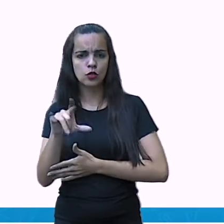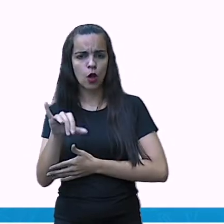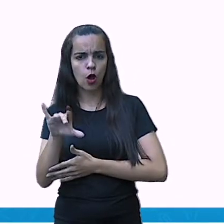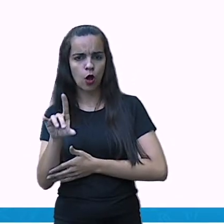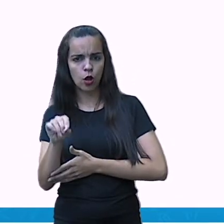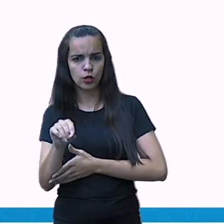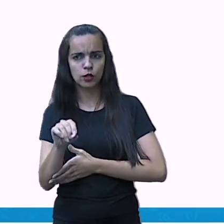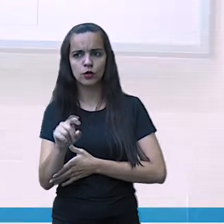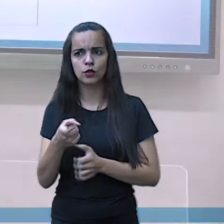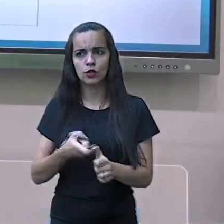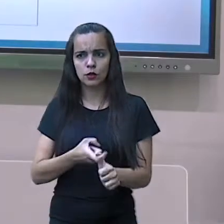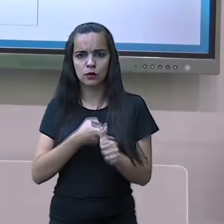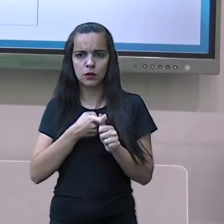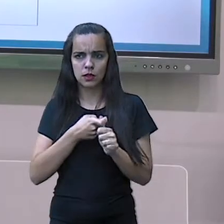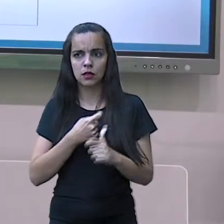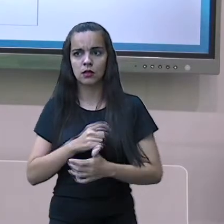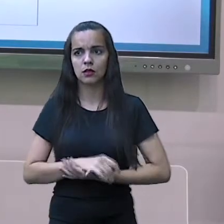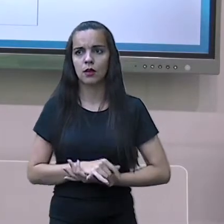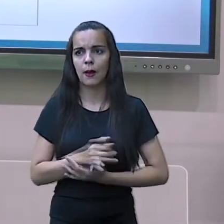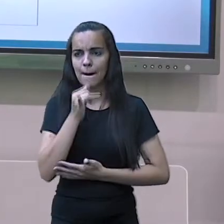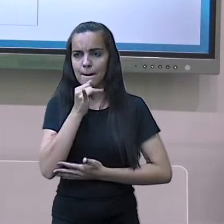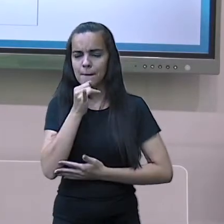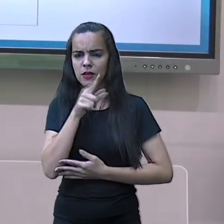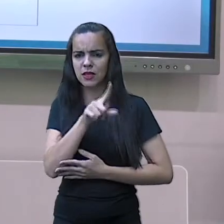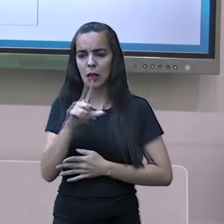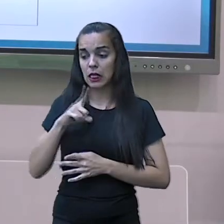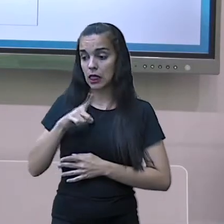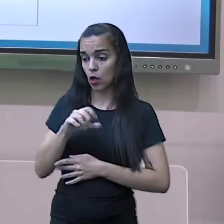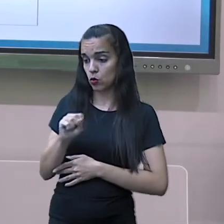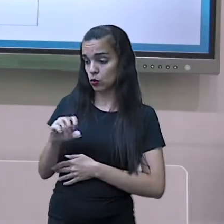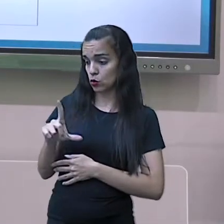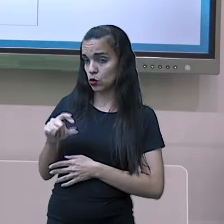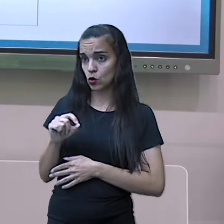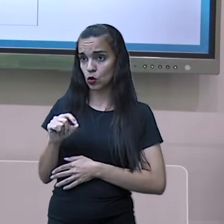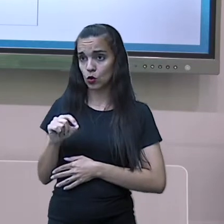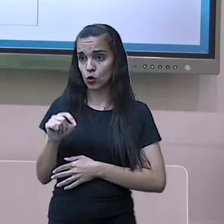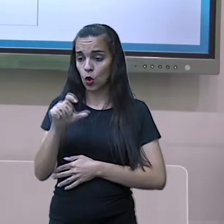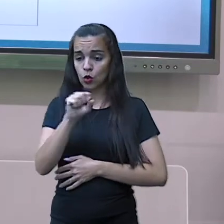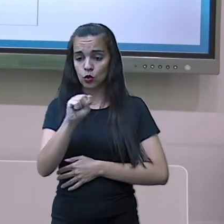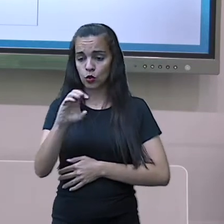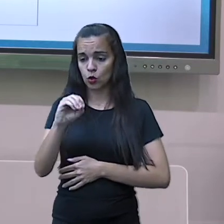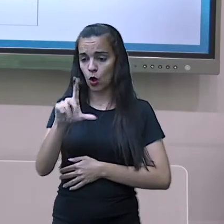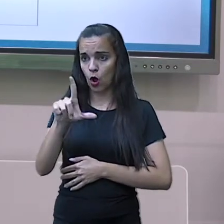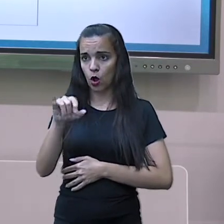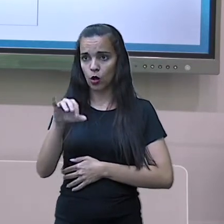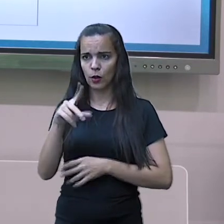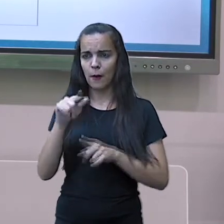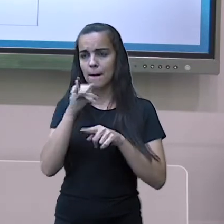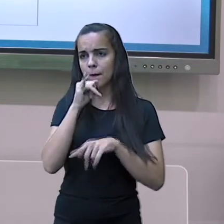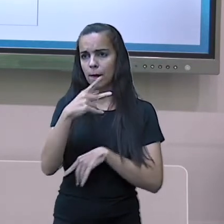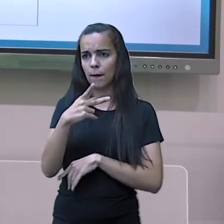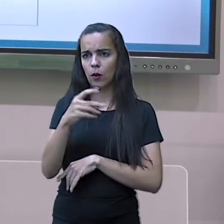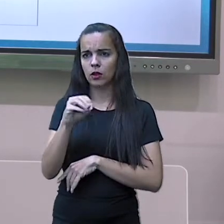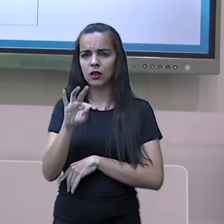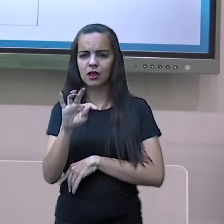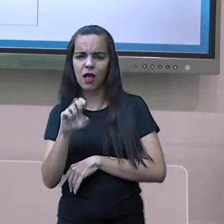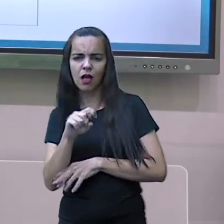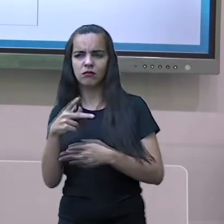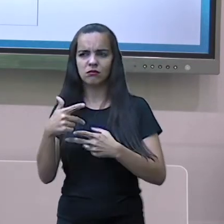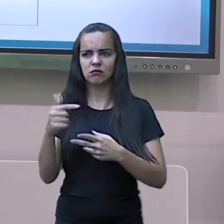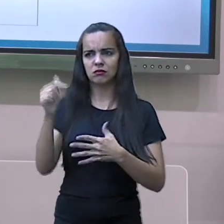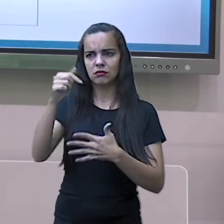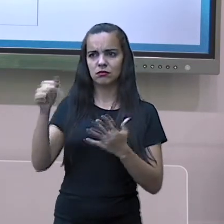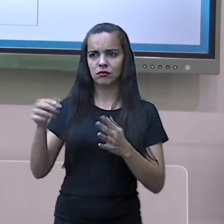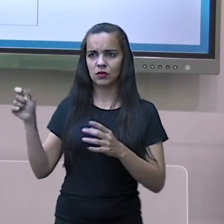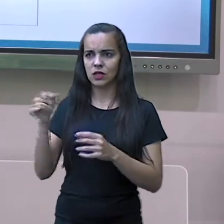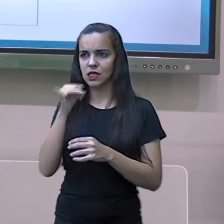o solo interferindo na cor da água. Porque se o